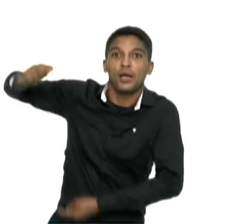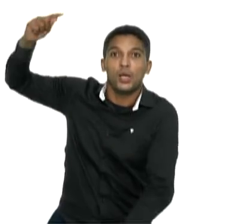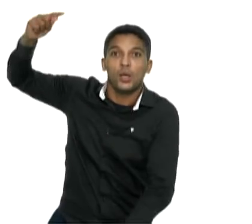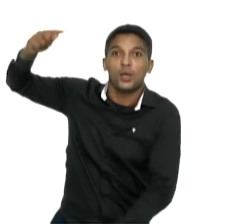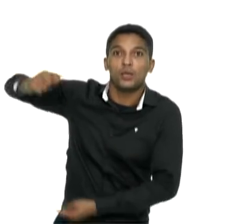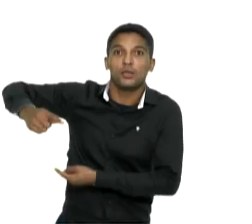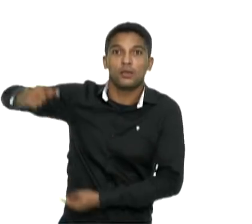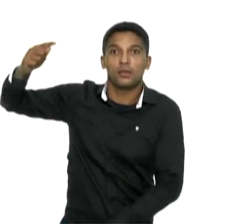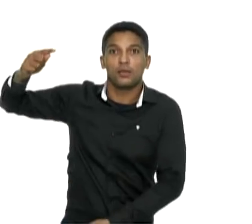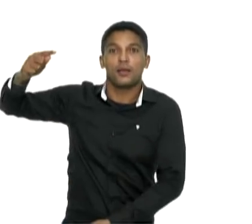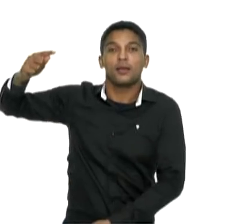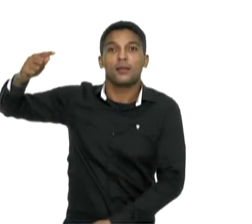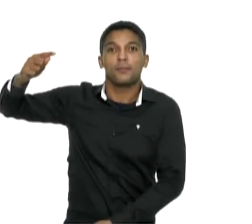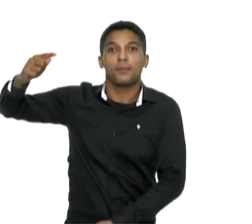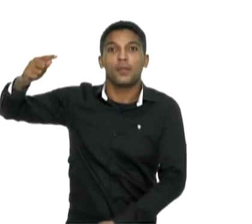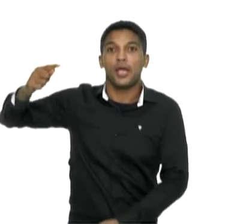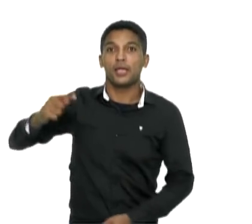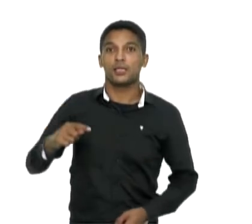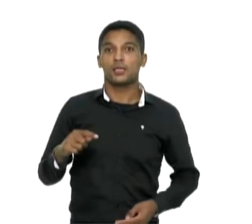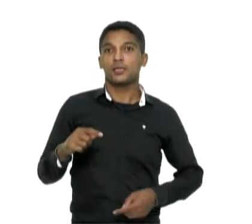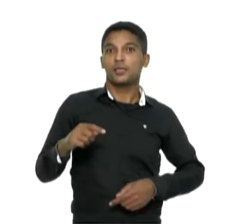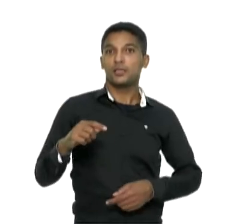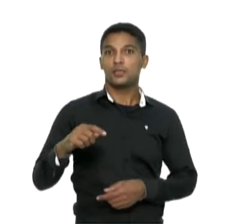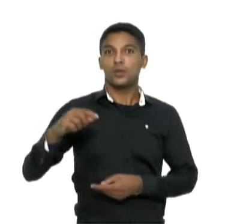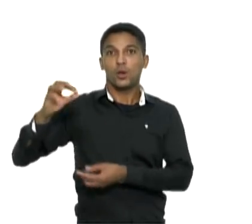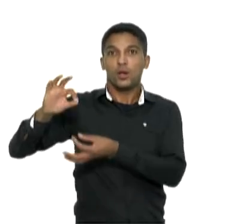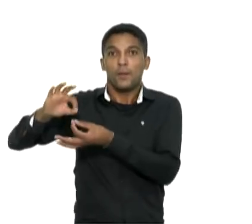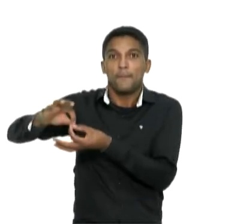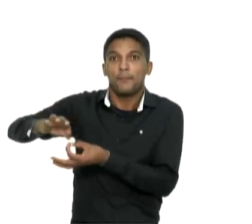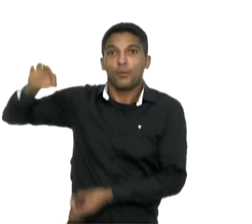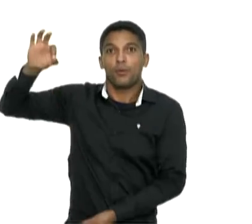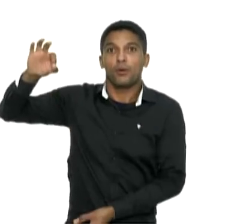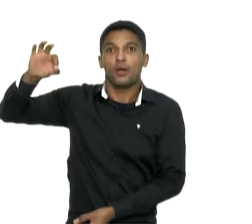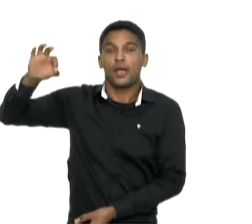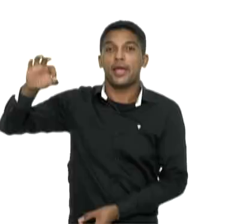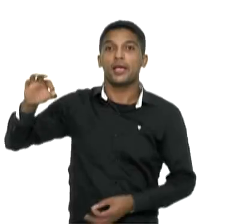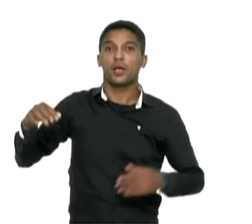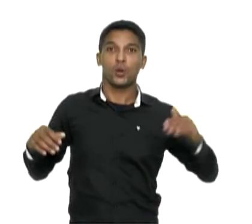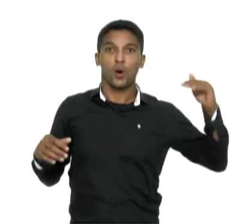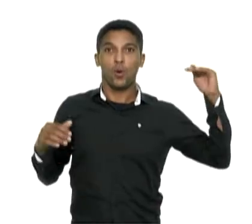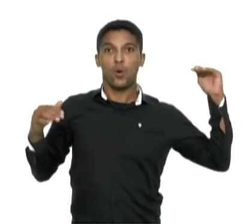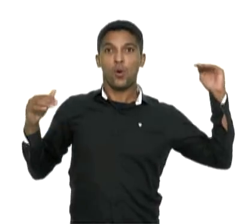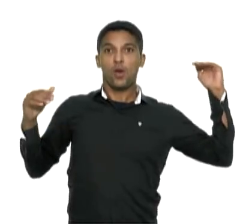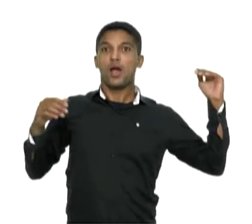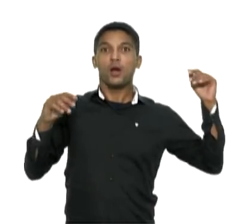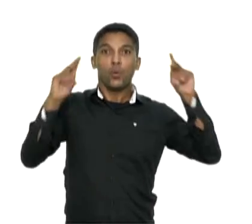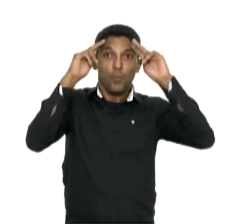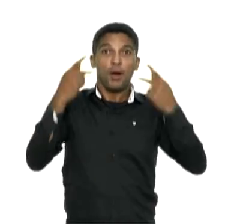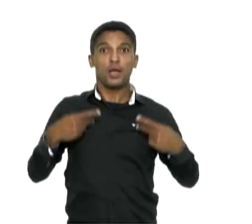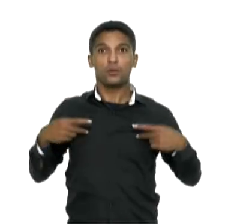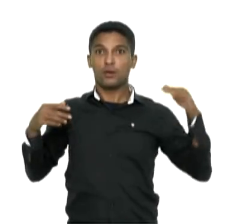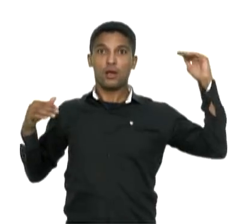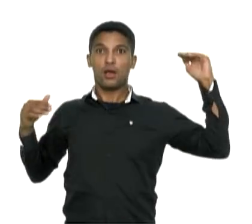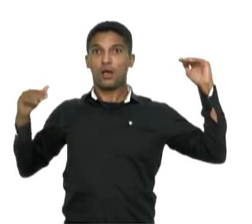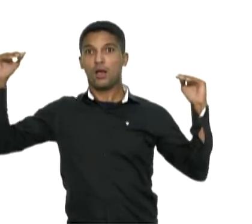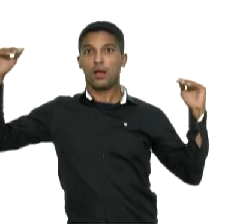essa escultura, ela é tamanho real. Então, vamos ver aqui algumas características. A expressividade